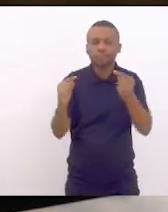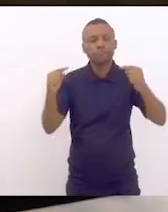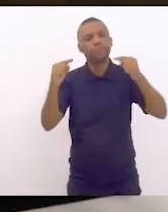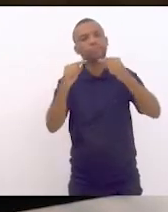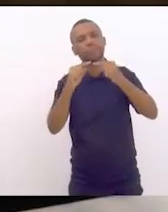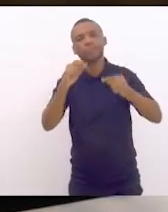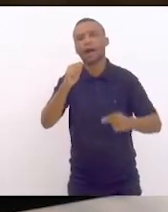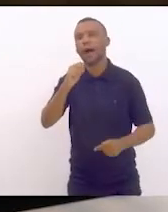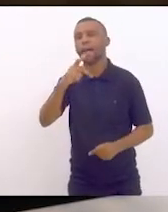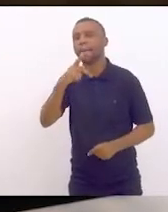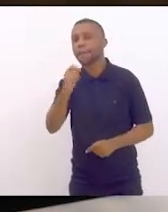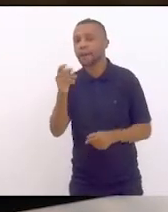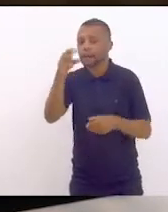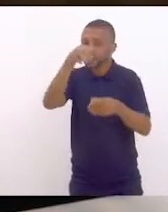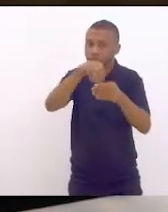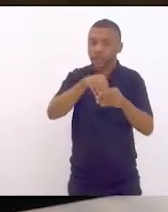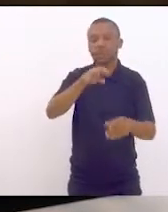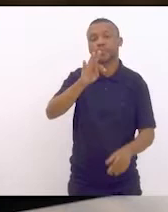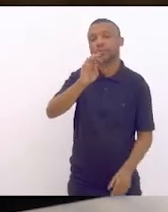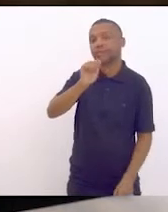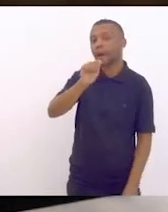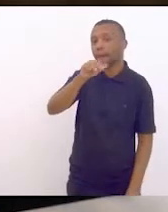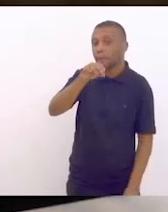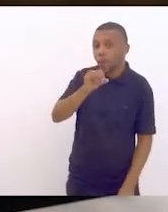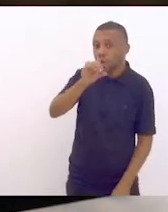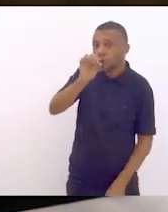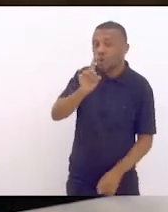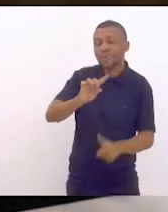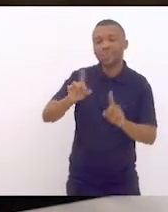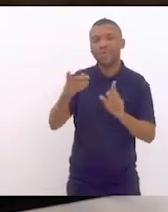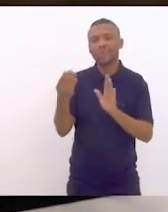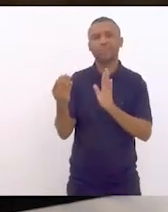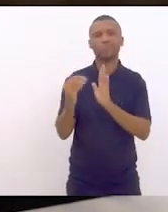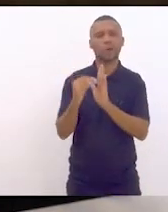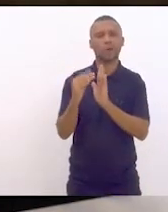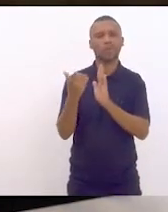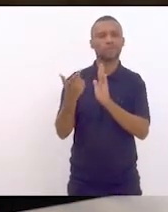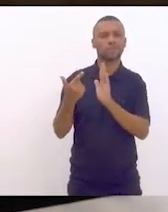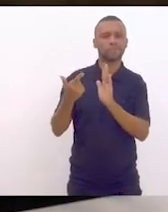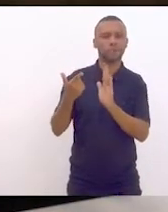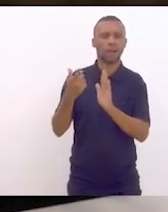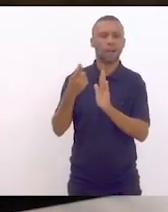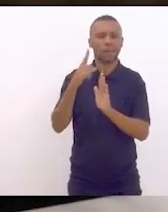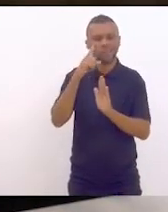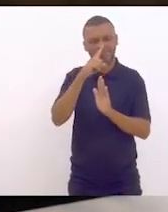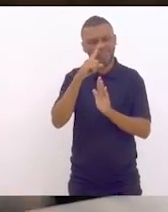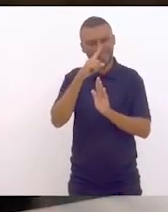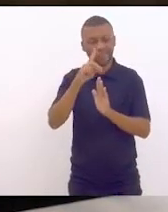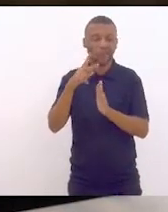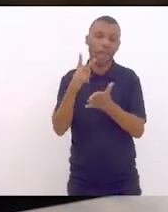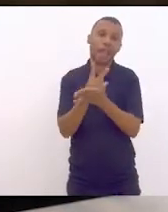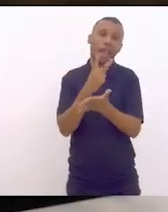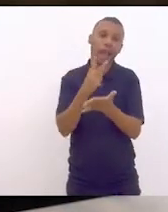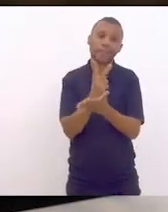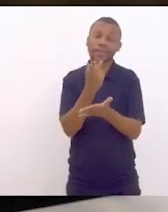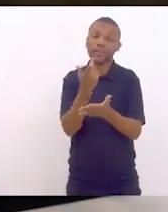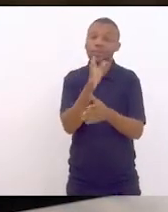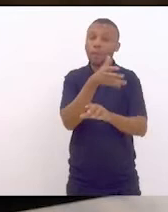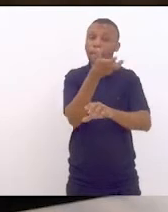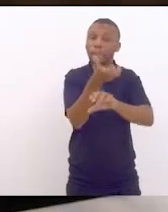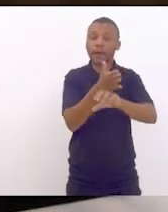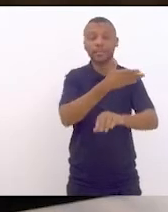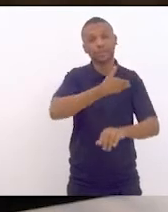de Tamoios, mas que justamente foi incluído erradamente no Parque Estadual da Ilha Branca. Os